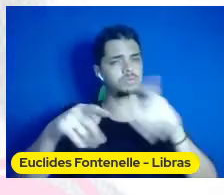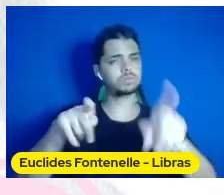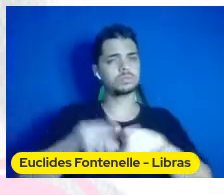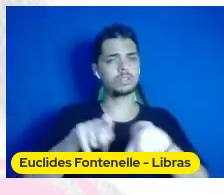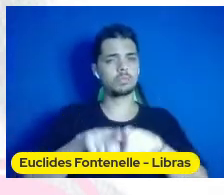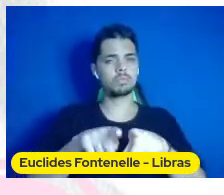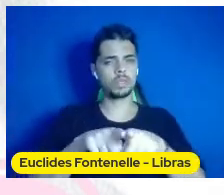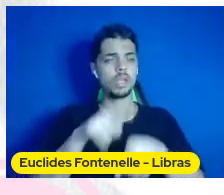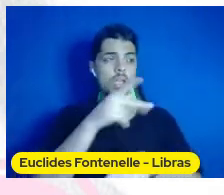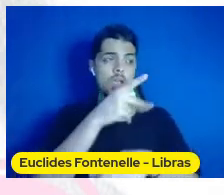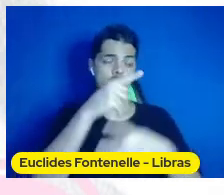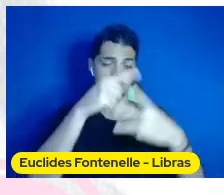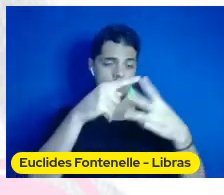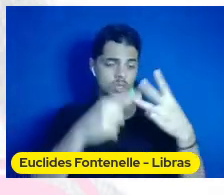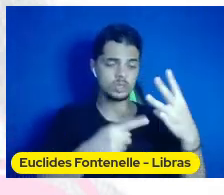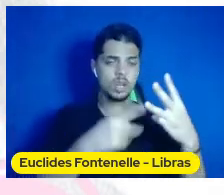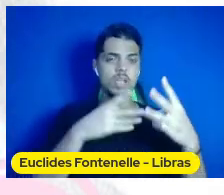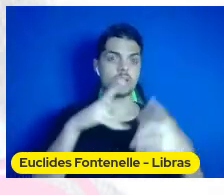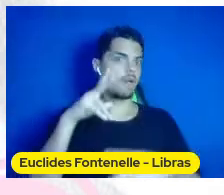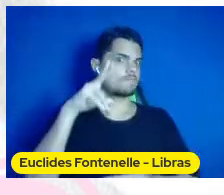força dessas mulheres